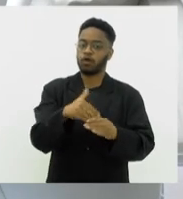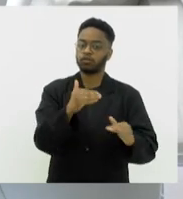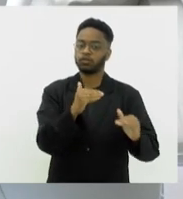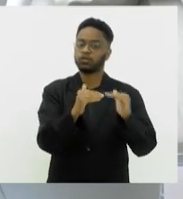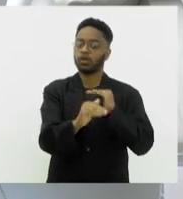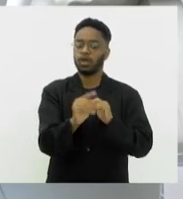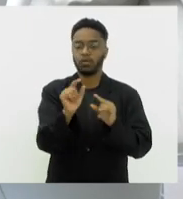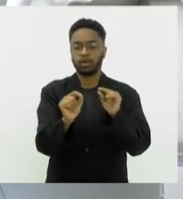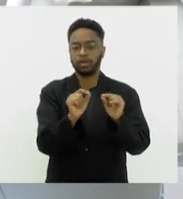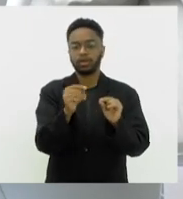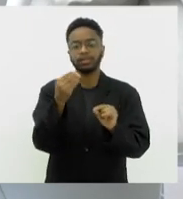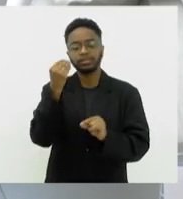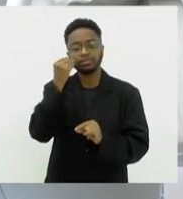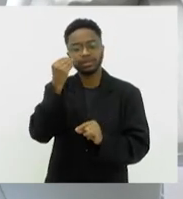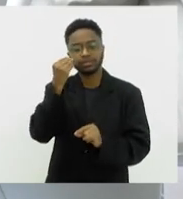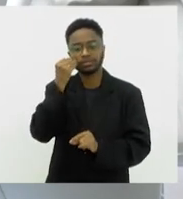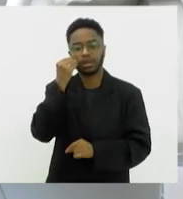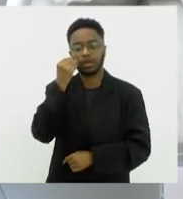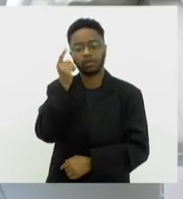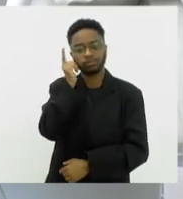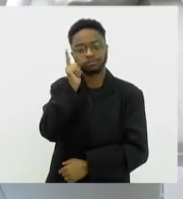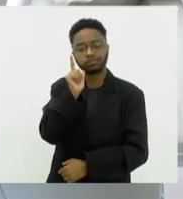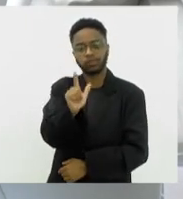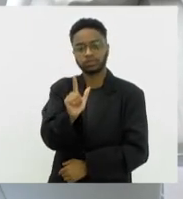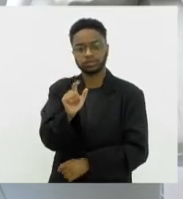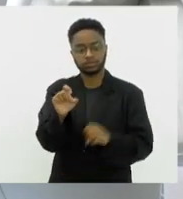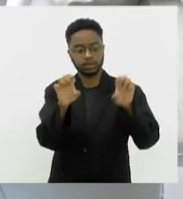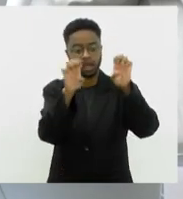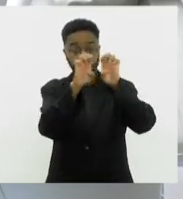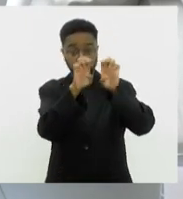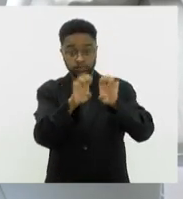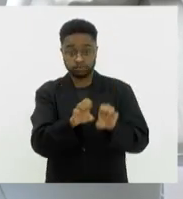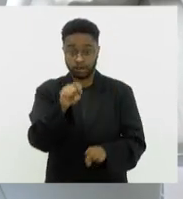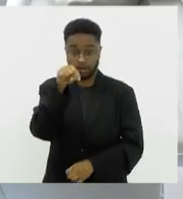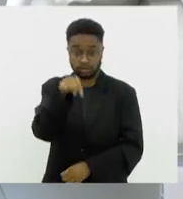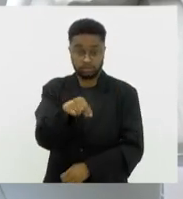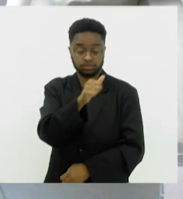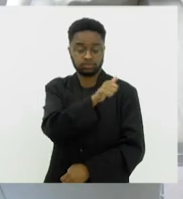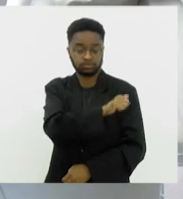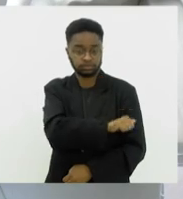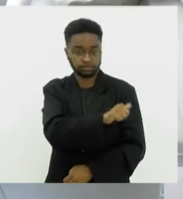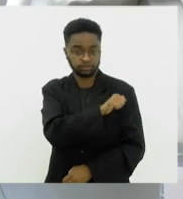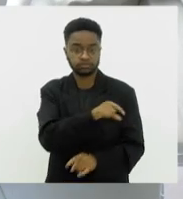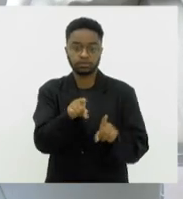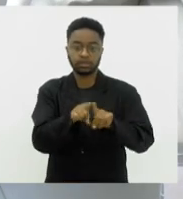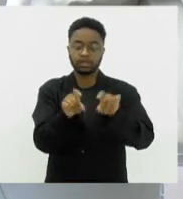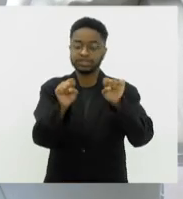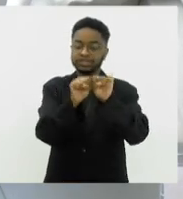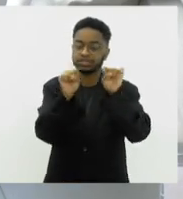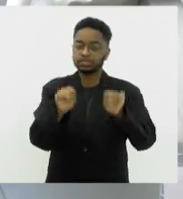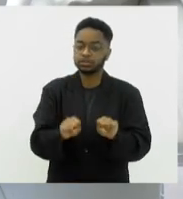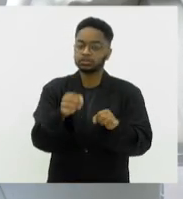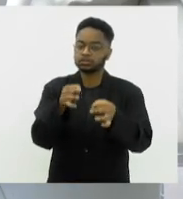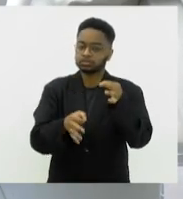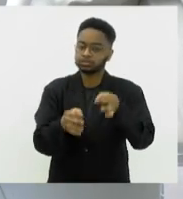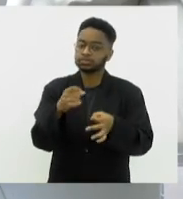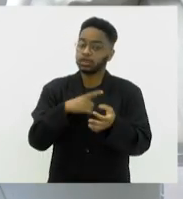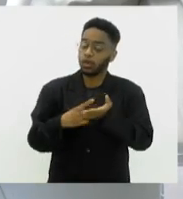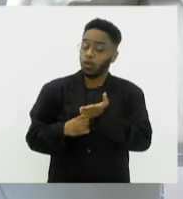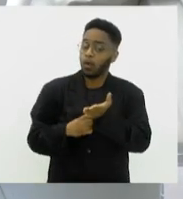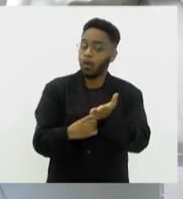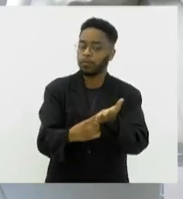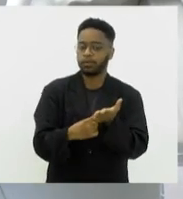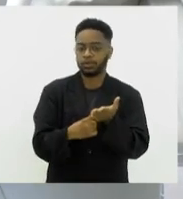exatamente garantir que toda a estrutura do estado todo o sistema de Justiça fosse comprometido